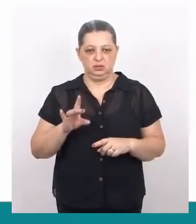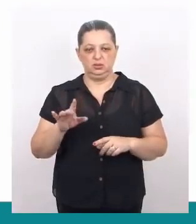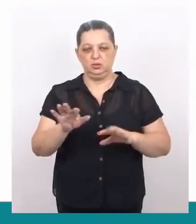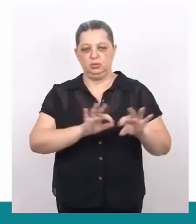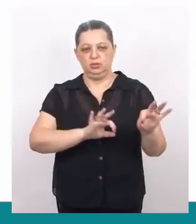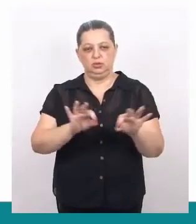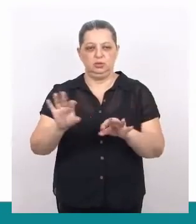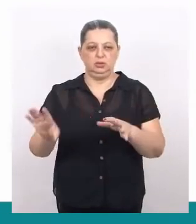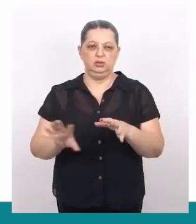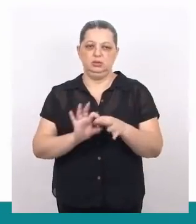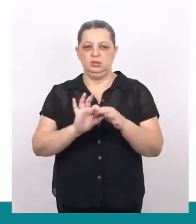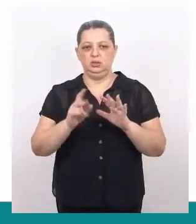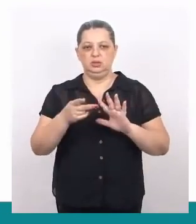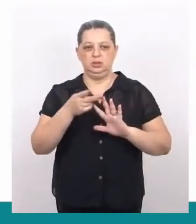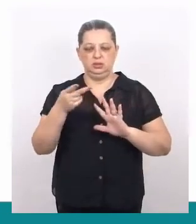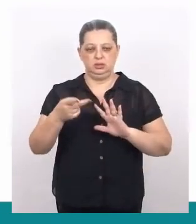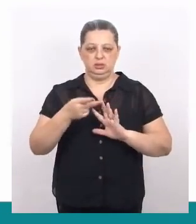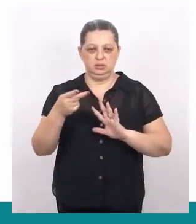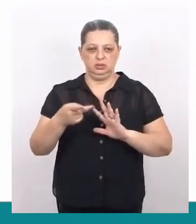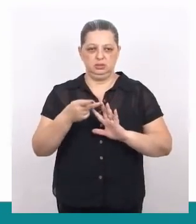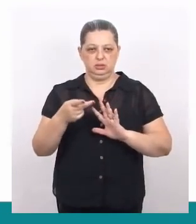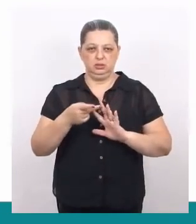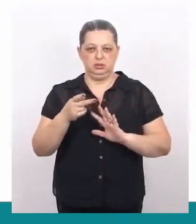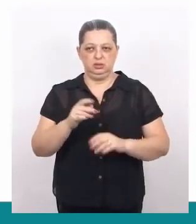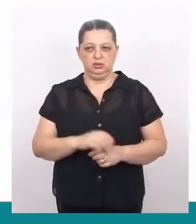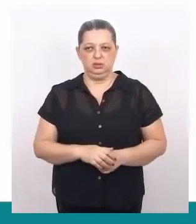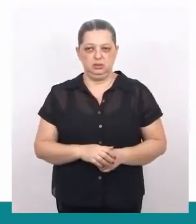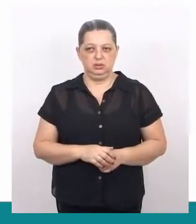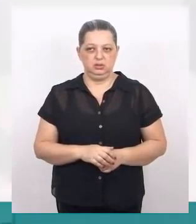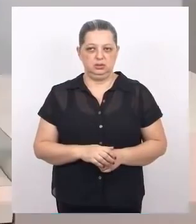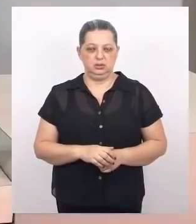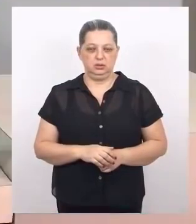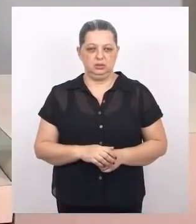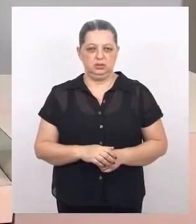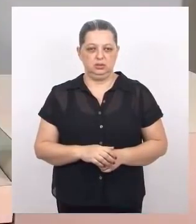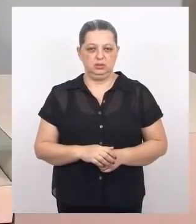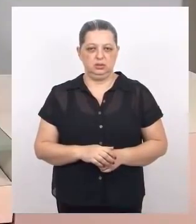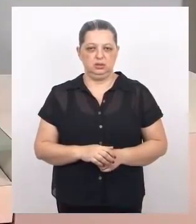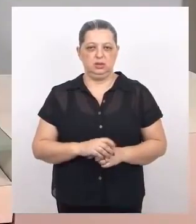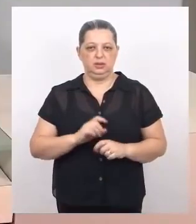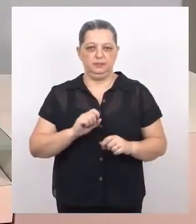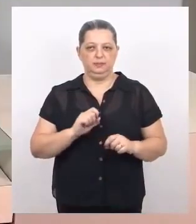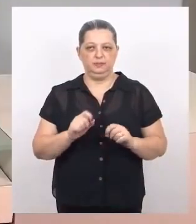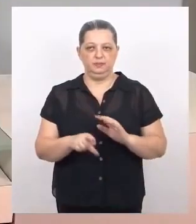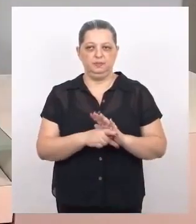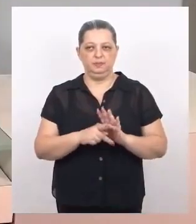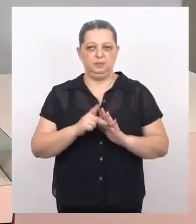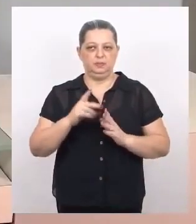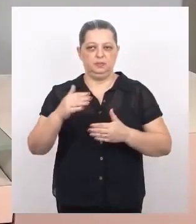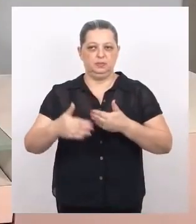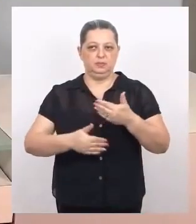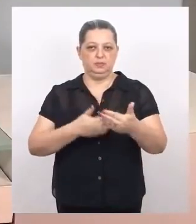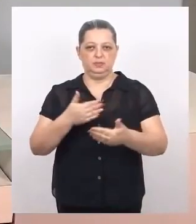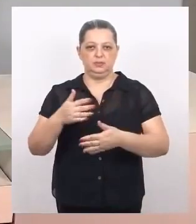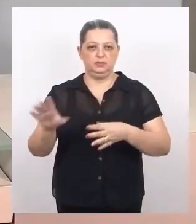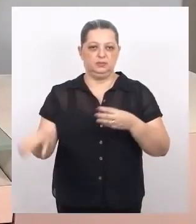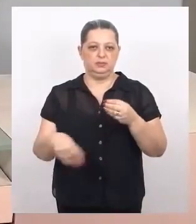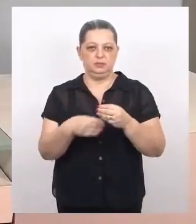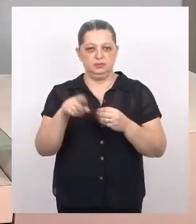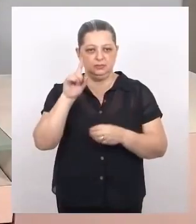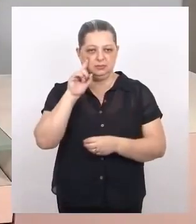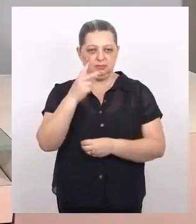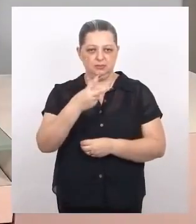elencados na portaria no dia 29 do 11. Aqueles que serão reconduzidos, gente, o processo de recondução foi no dia 23